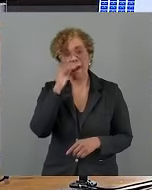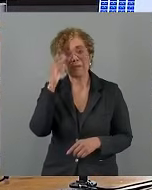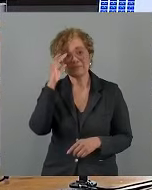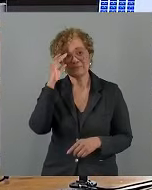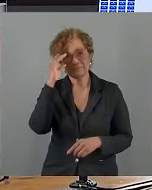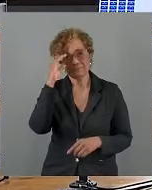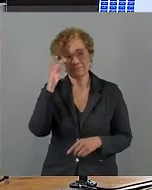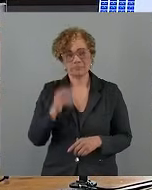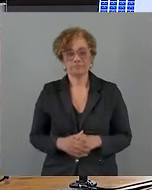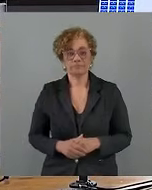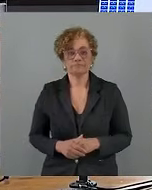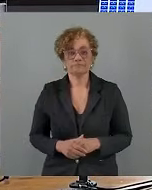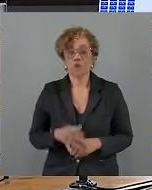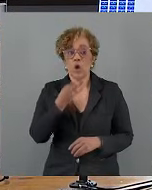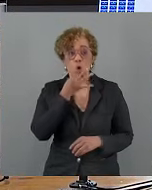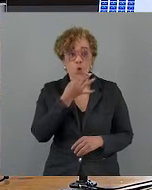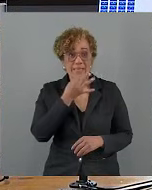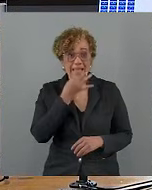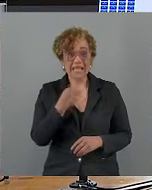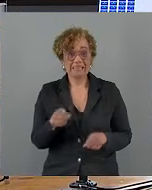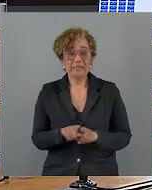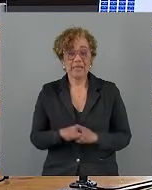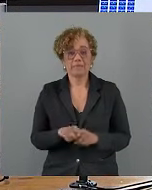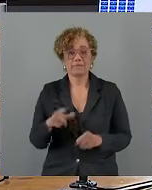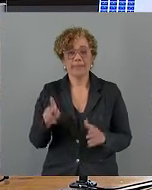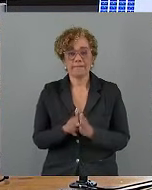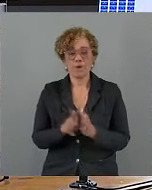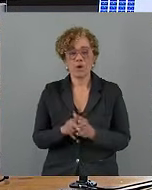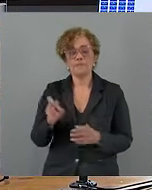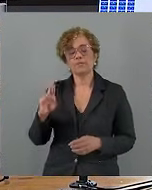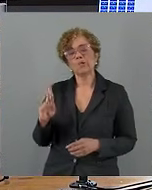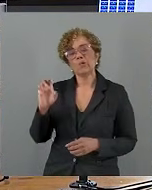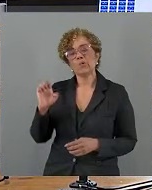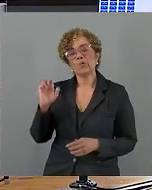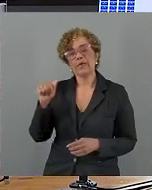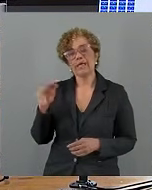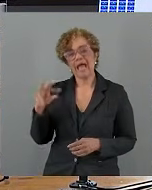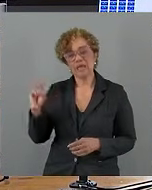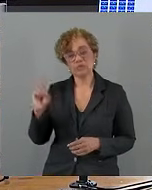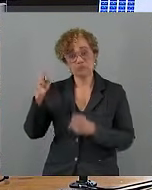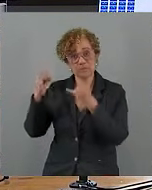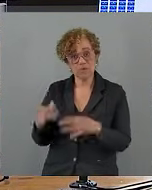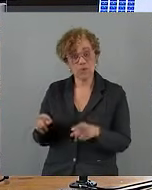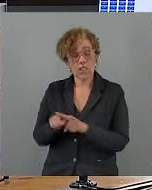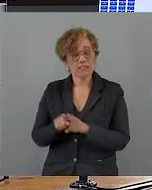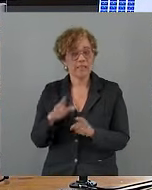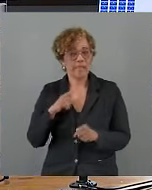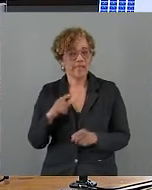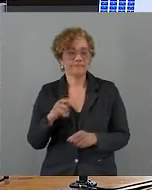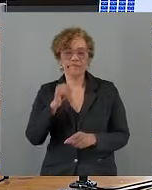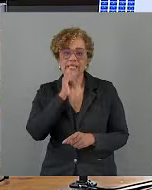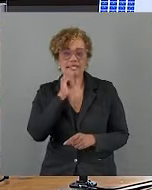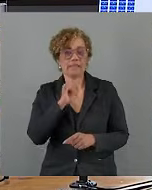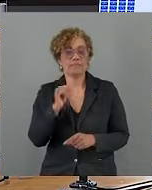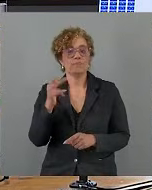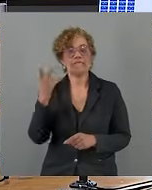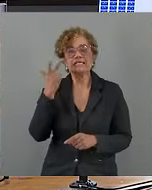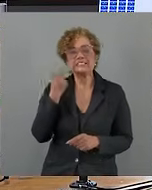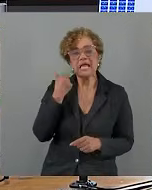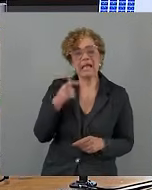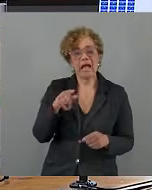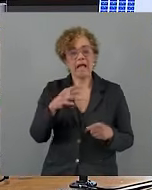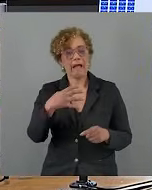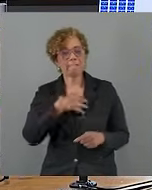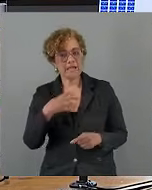Não, eu gostaria de comentar brevemente, o senhor perguntou para o Renato, mas eu acho que essa questão do Ceará e da Bahia é muito gritante, né? O senhor sabe que eu